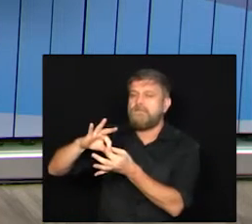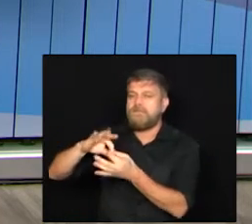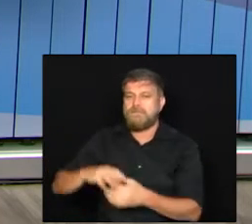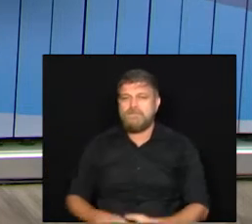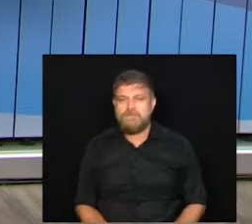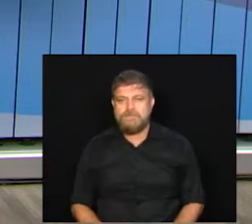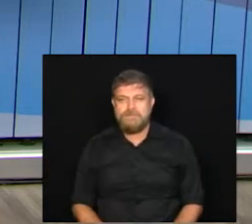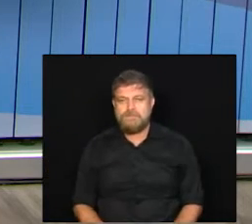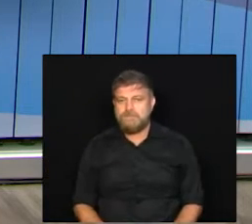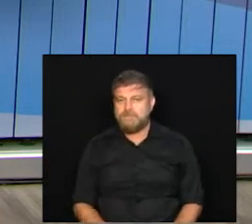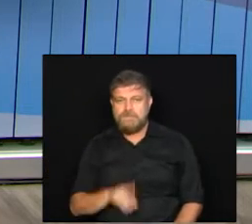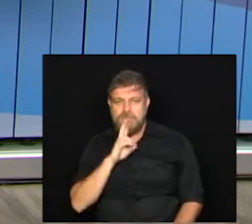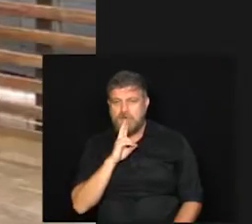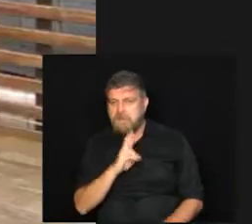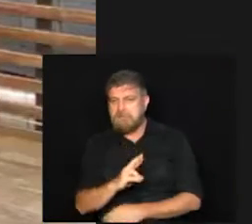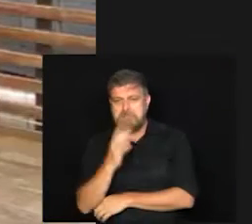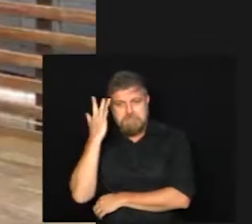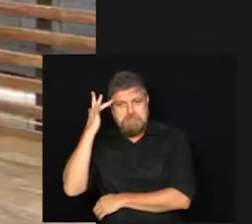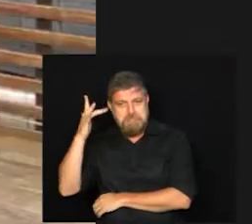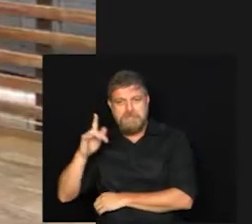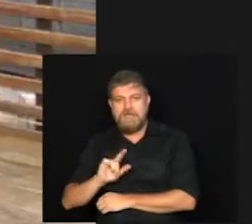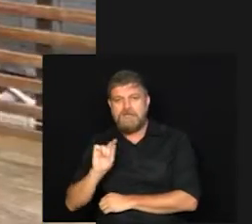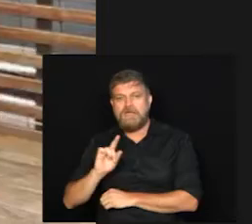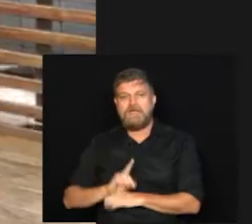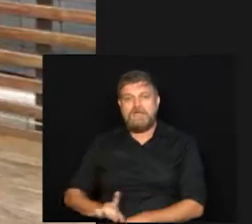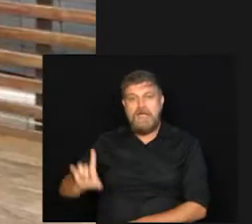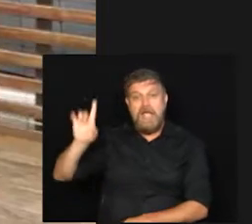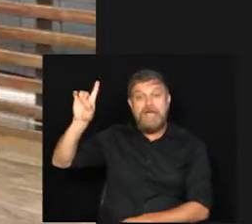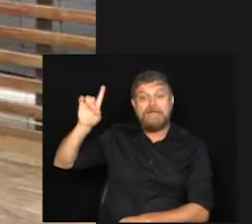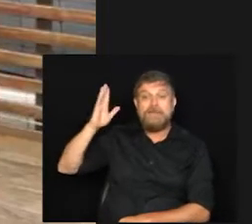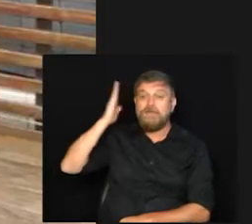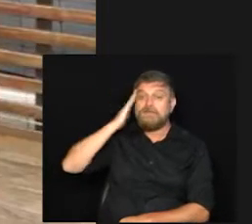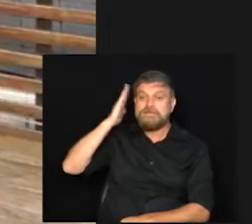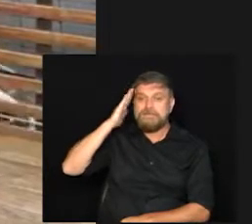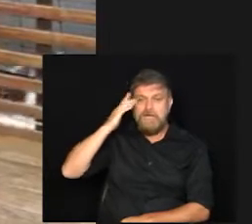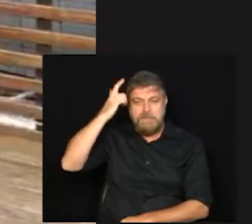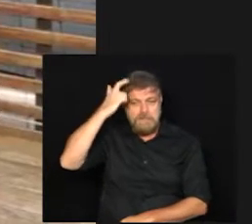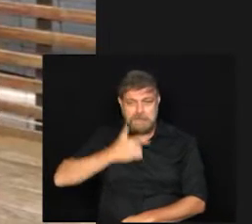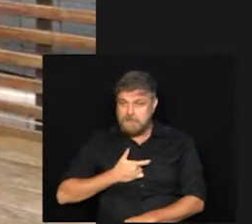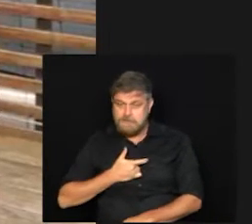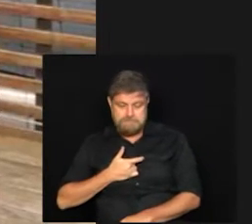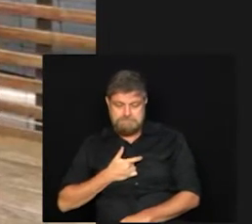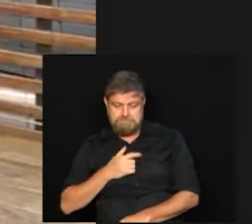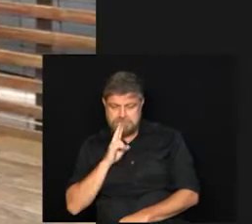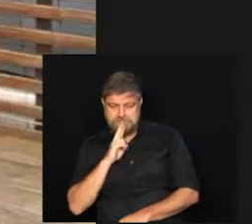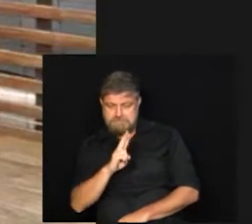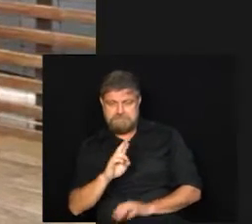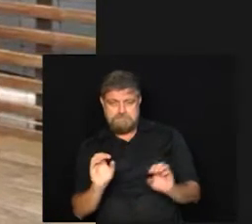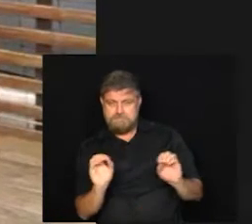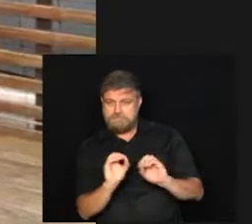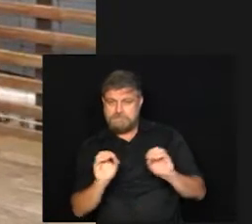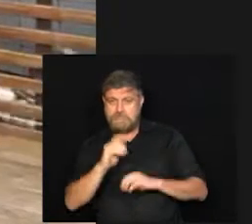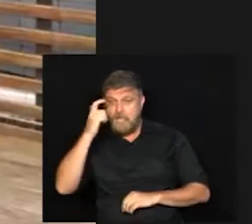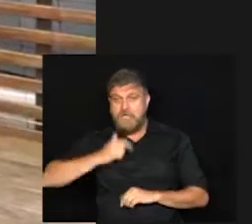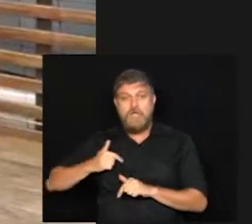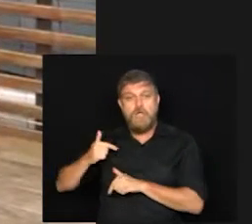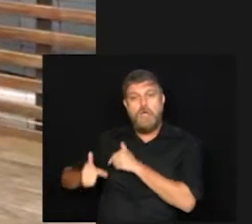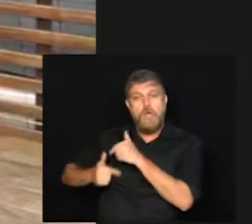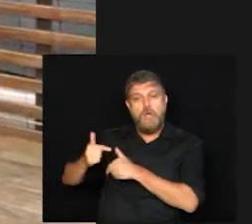Aí eu já não posso te dizer. O futuro, só quem pode dizer é quem está lá em cima, viu, Gabriel? Eu procuro fazer o meu e trabalhar